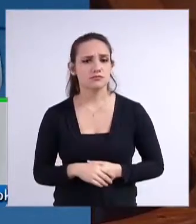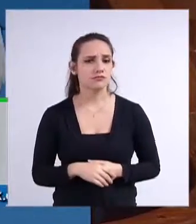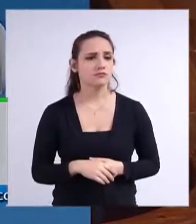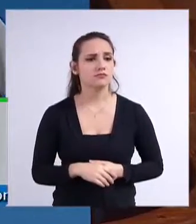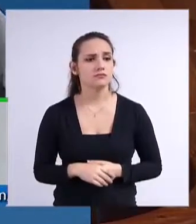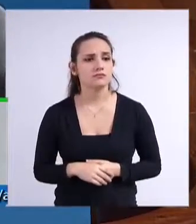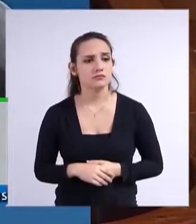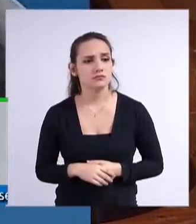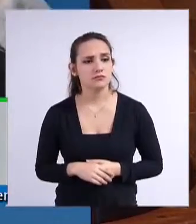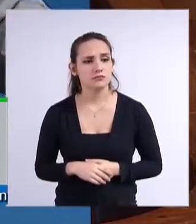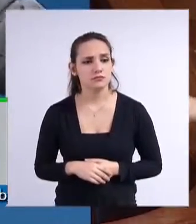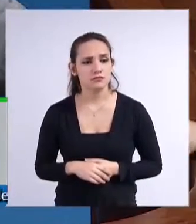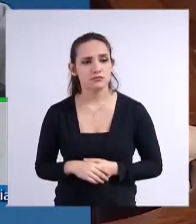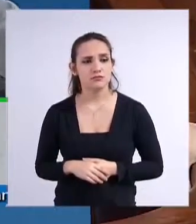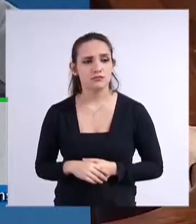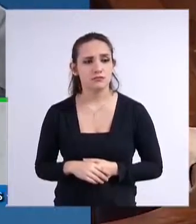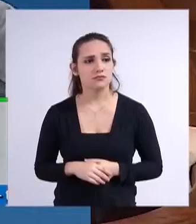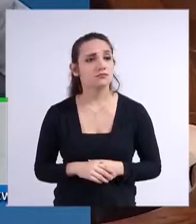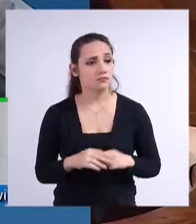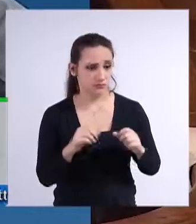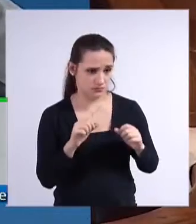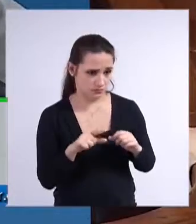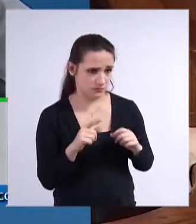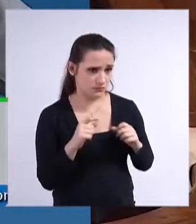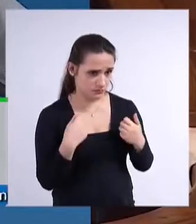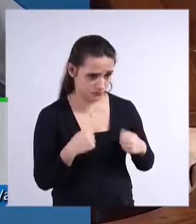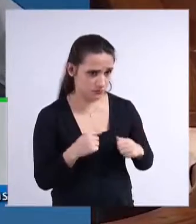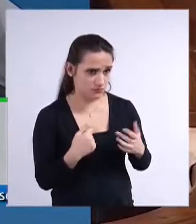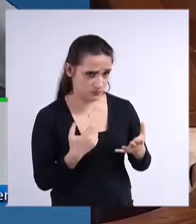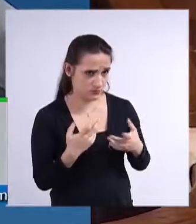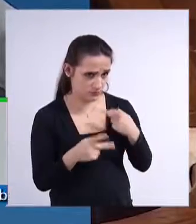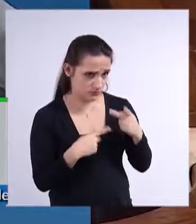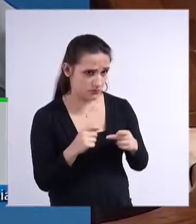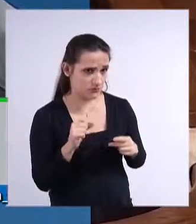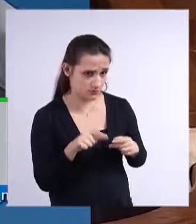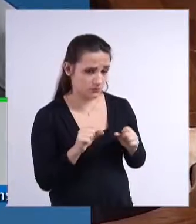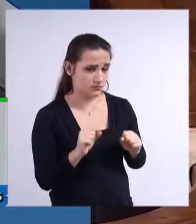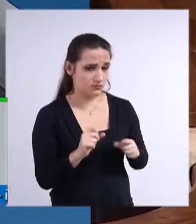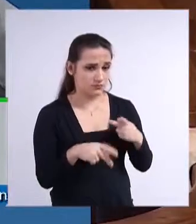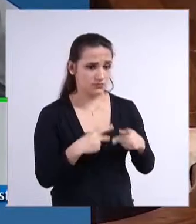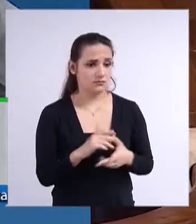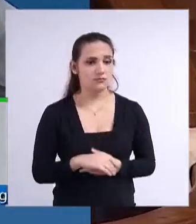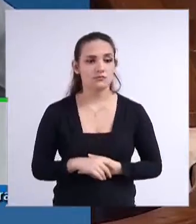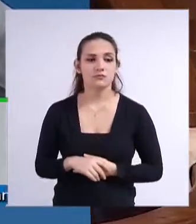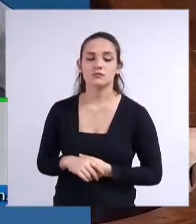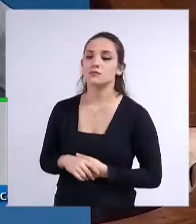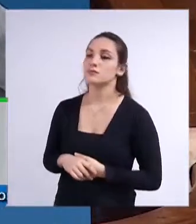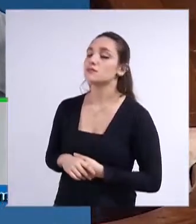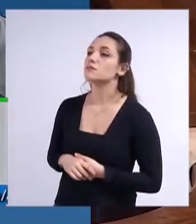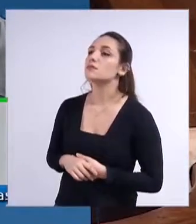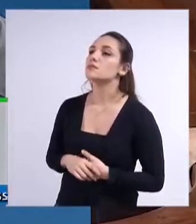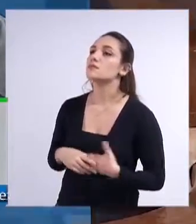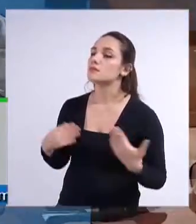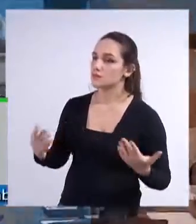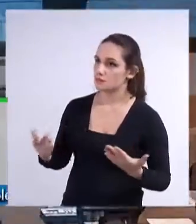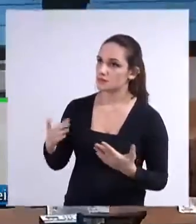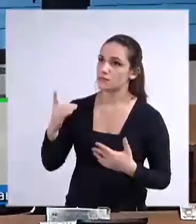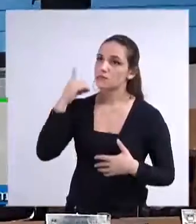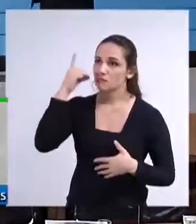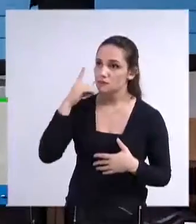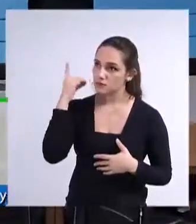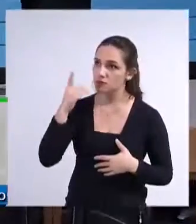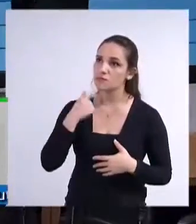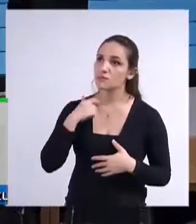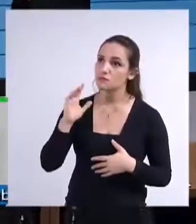Deputado. Pois não, deputado Cabalmi. Deputado Renato, eu fui durante 14 anos vereador aqui